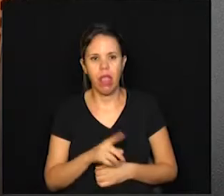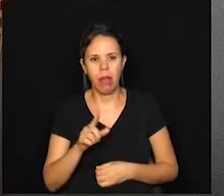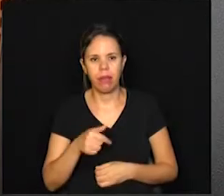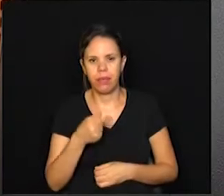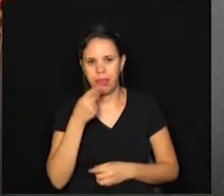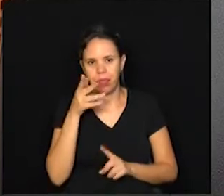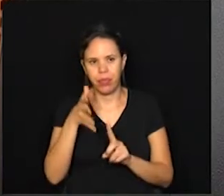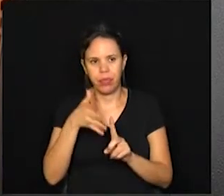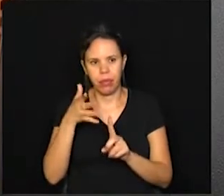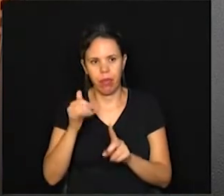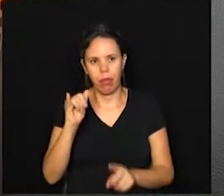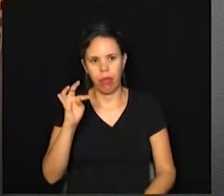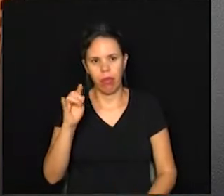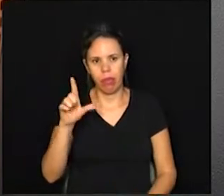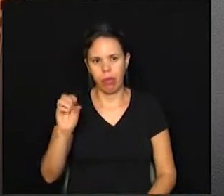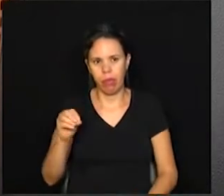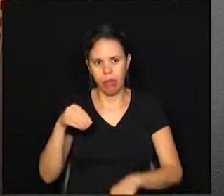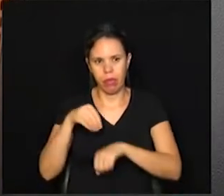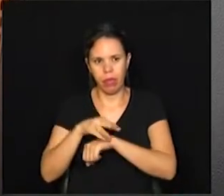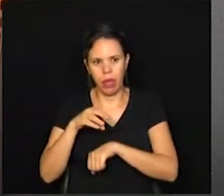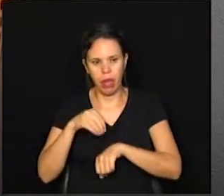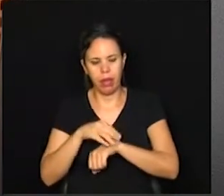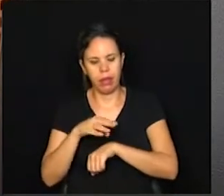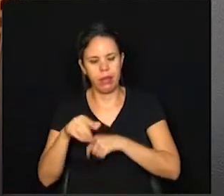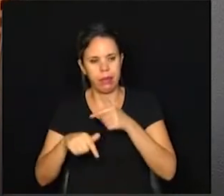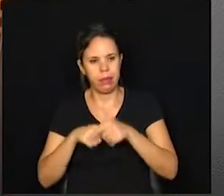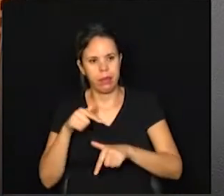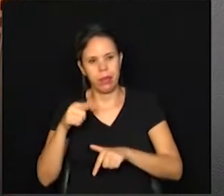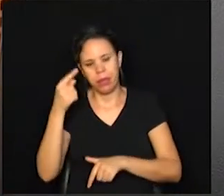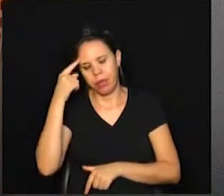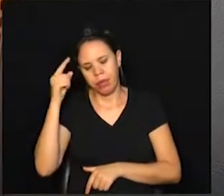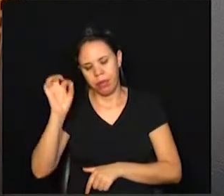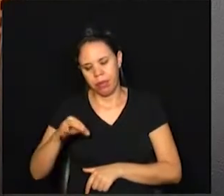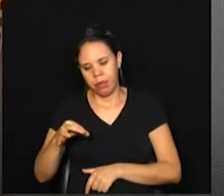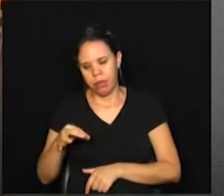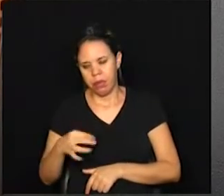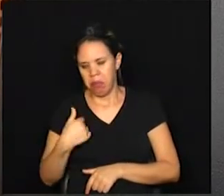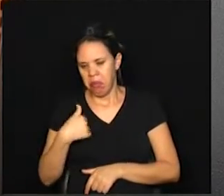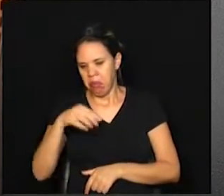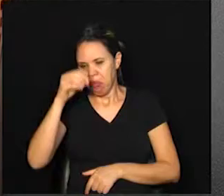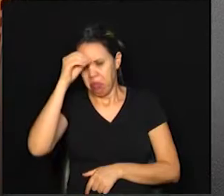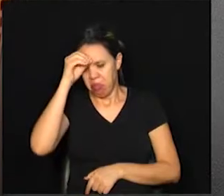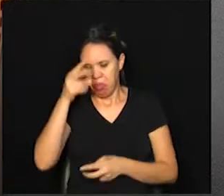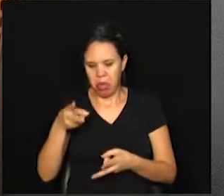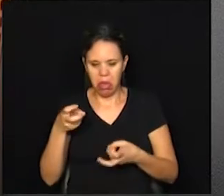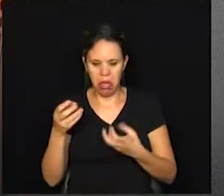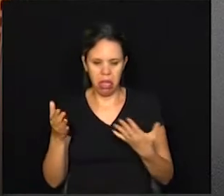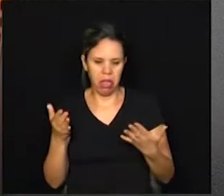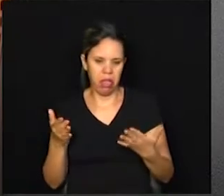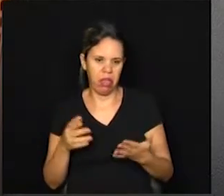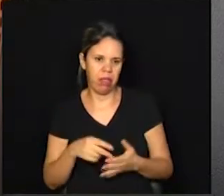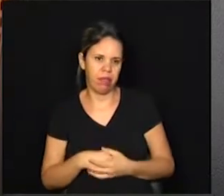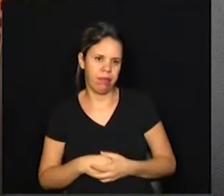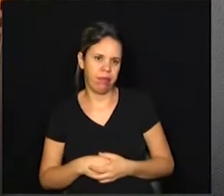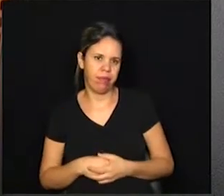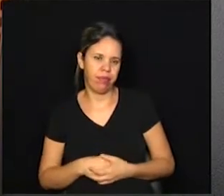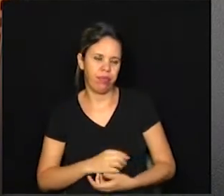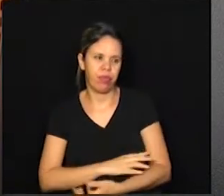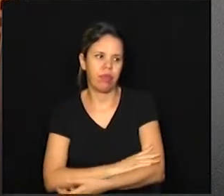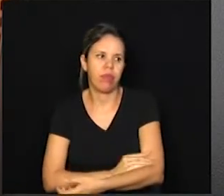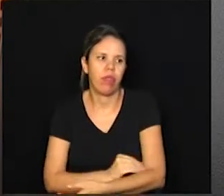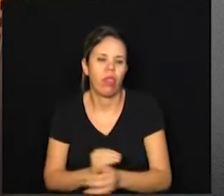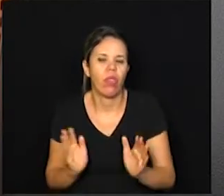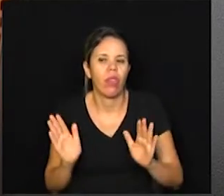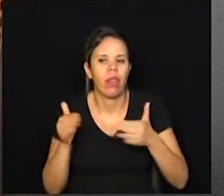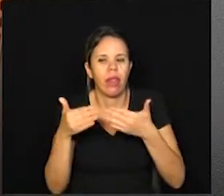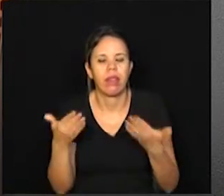fala do seu Ítalo, que trabalhou ideias que nem eu tinha percebido, na verdade. Eu estava muito